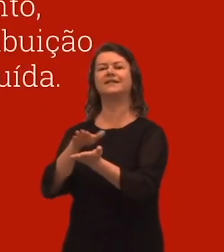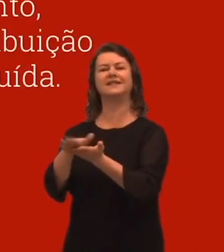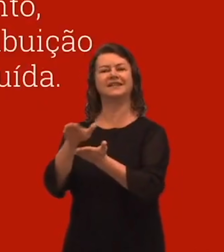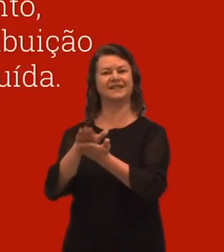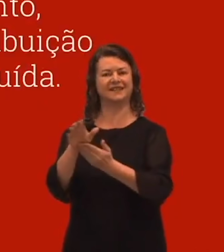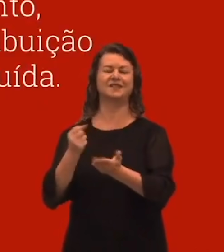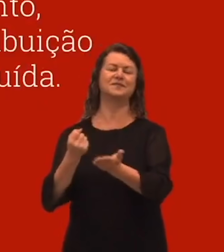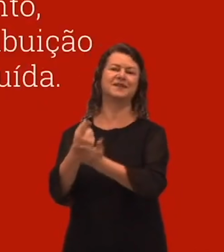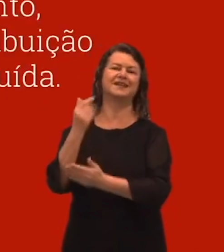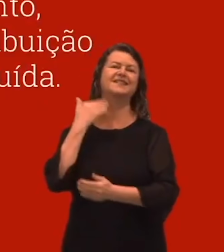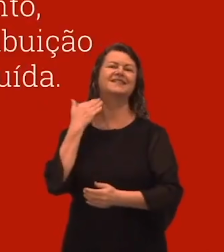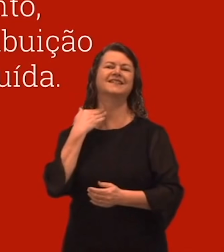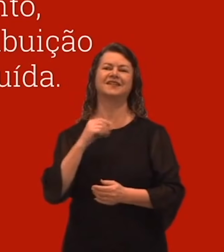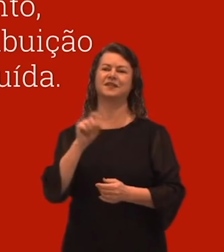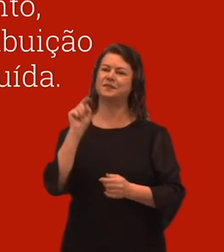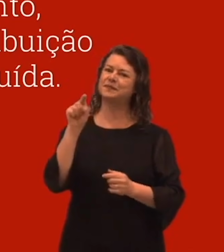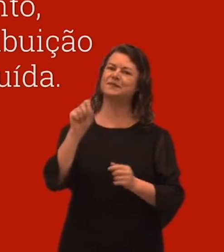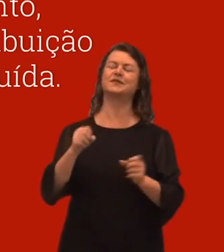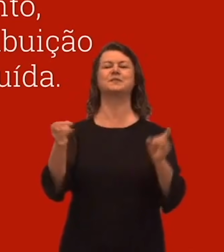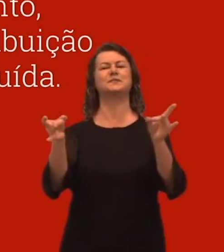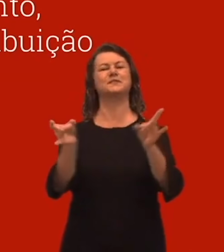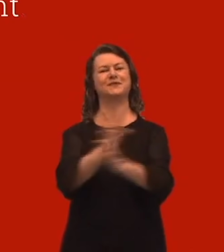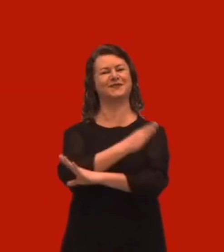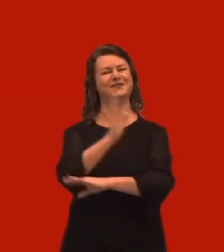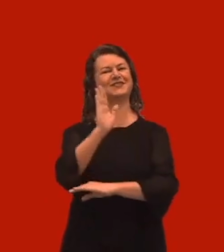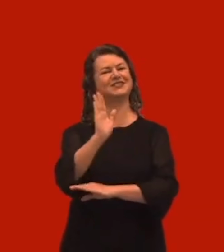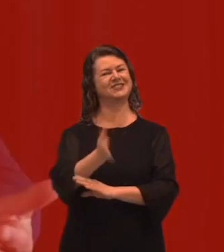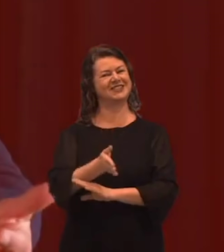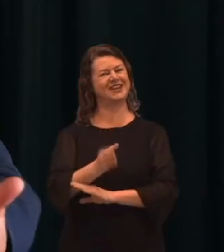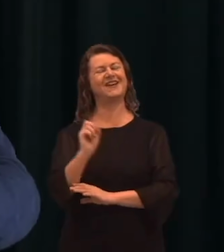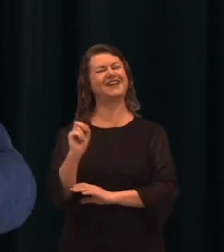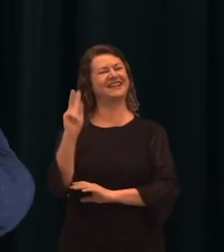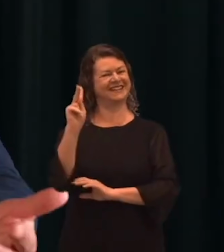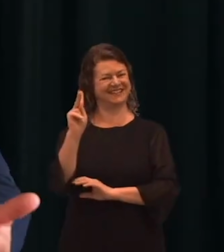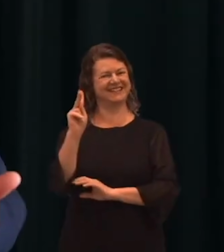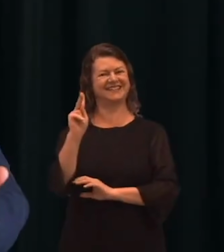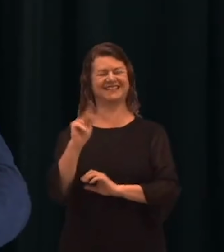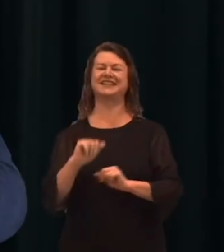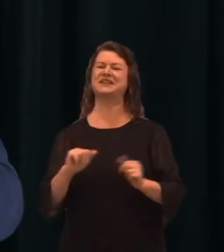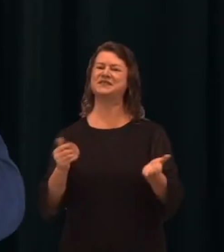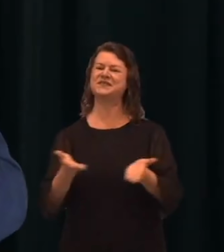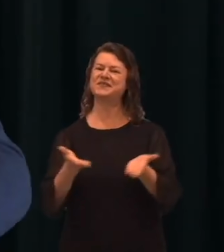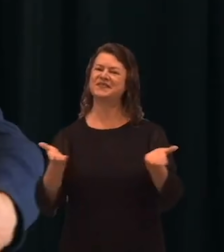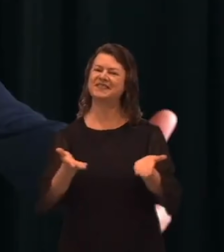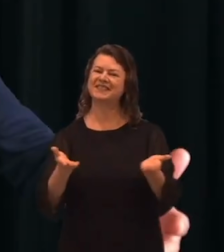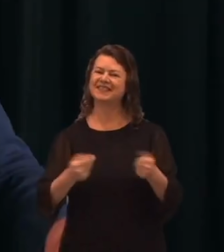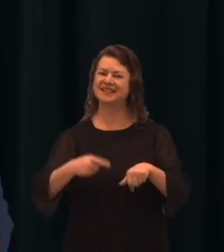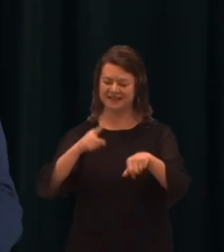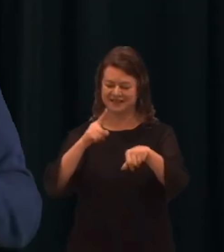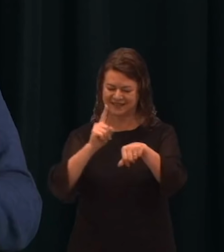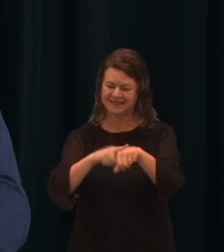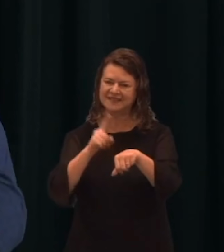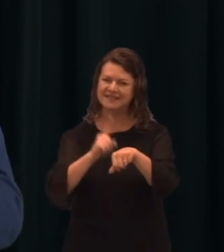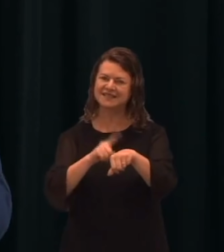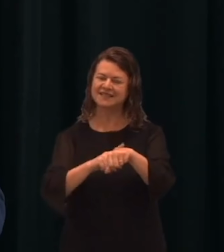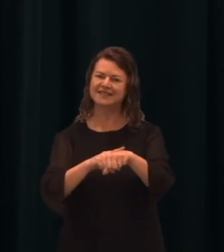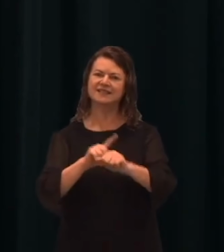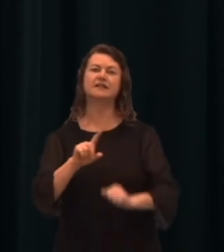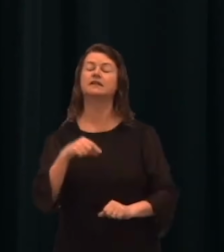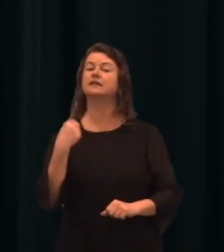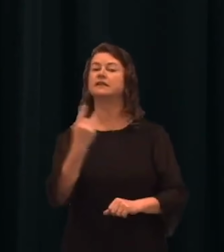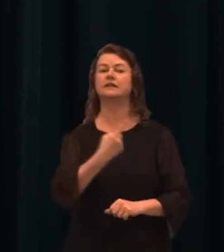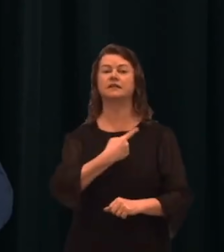feita. Nós estamos num momento em que não podemos compartilhar e não podemos estar unidos. Porém, a